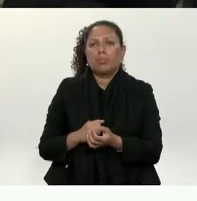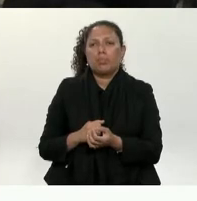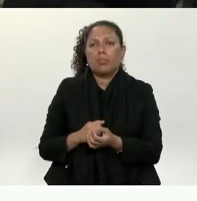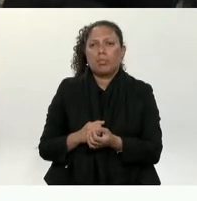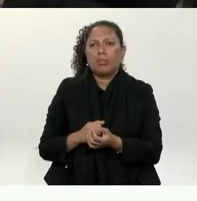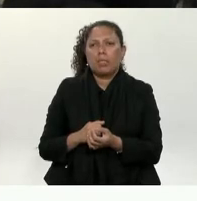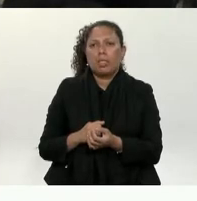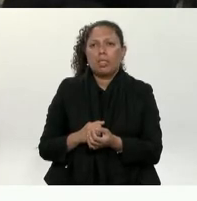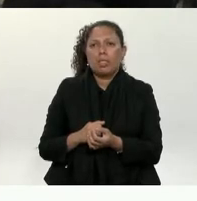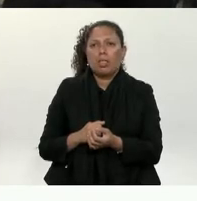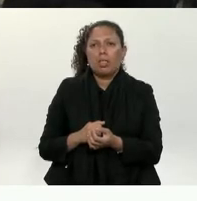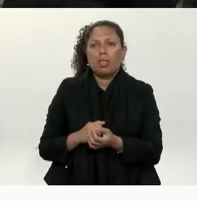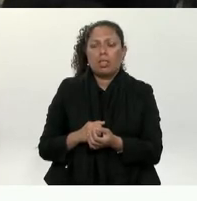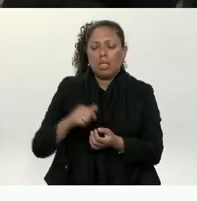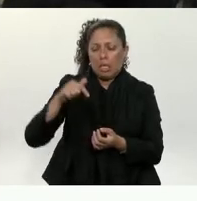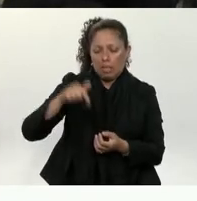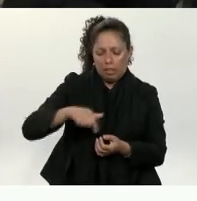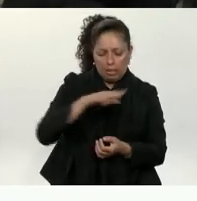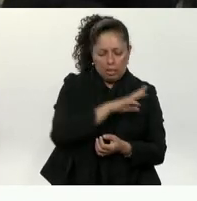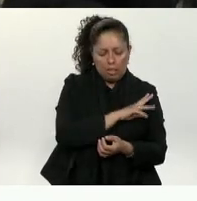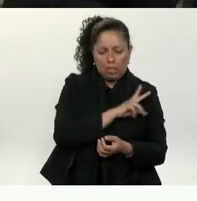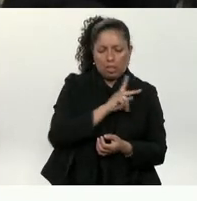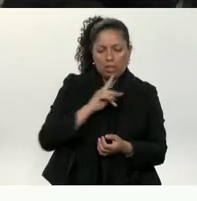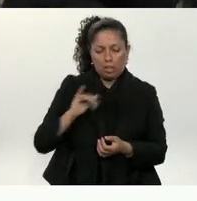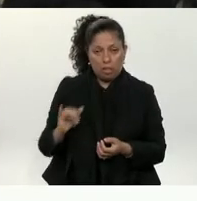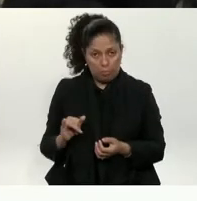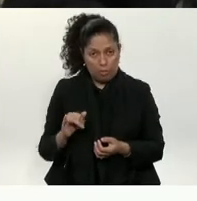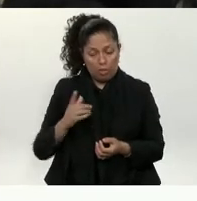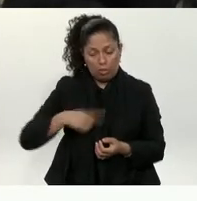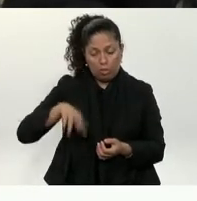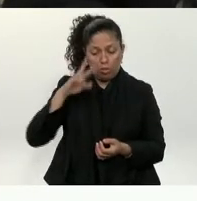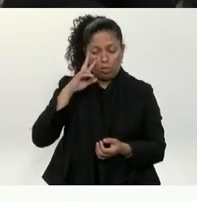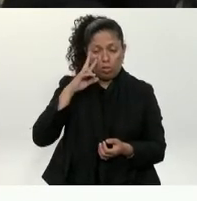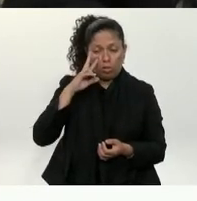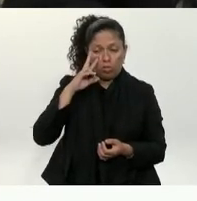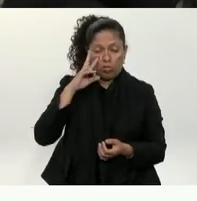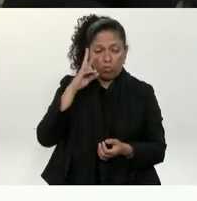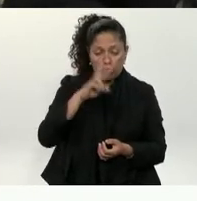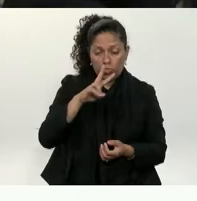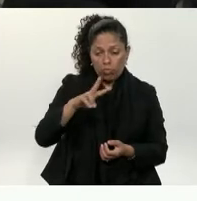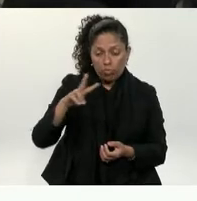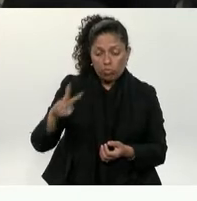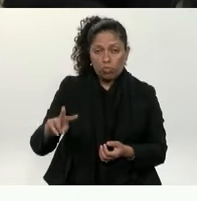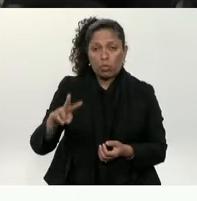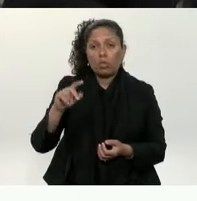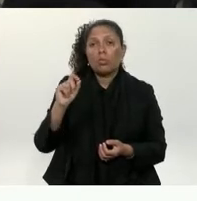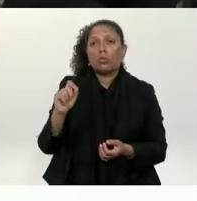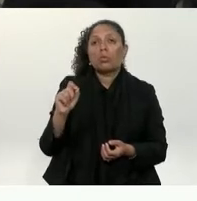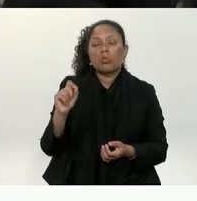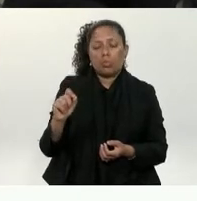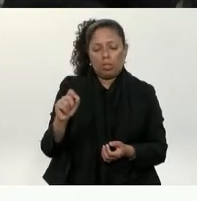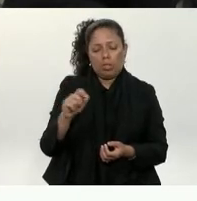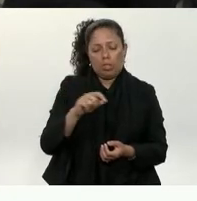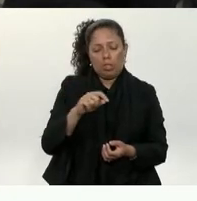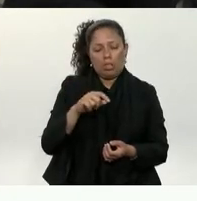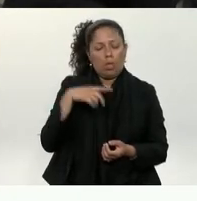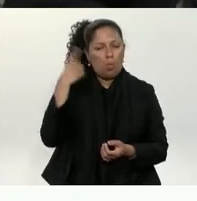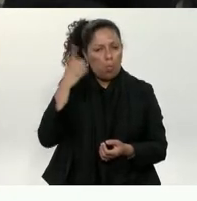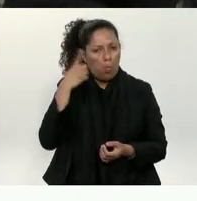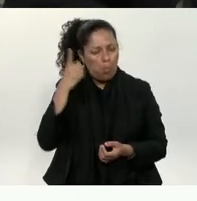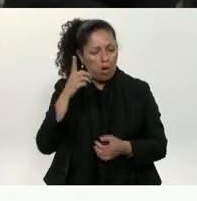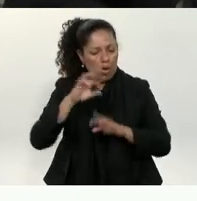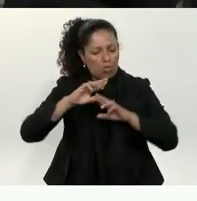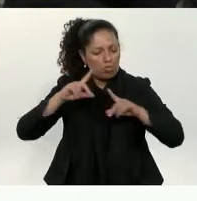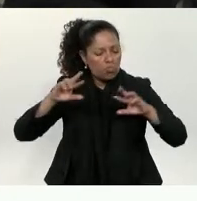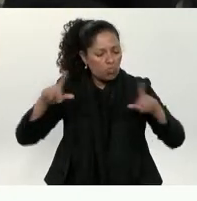foi plenamente desempenhado por essa CPI foi elucidar muitos deputados experientes aqui na casa, que já trabalham o tema, e outros,